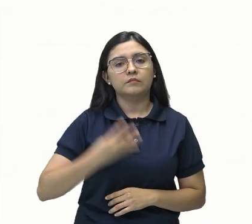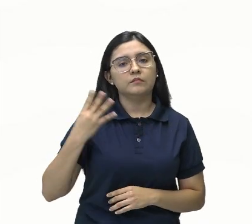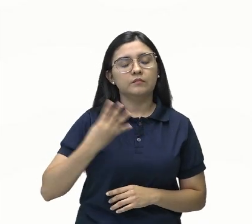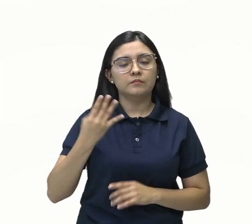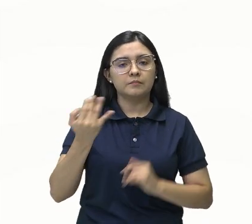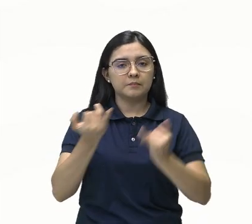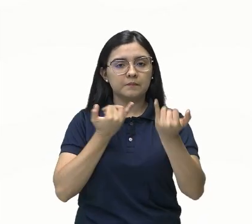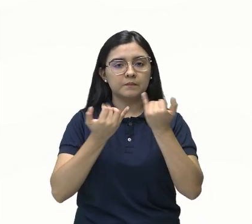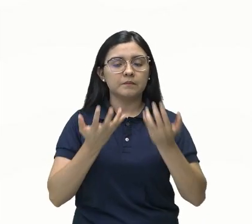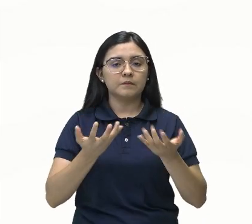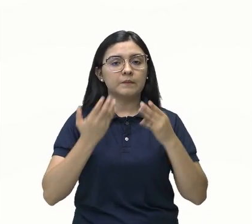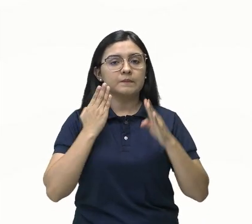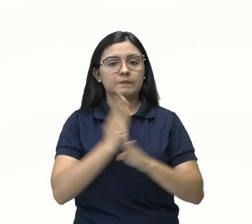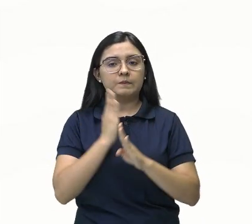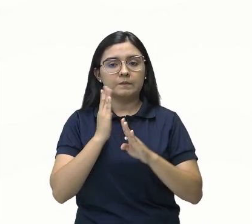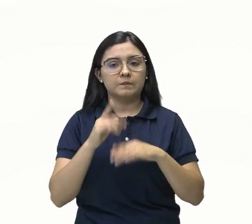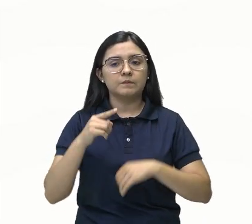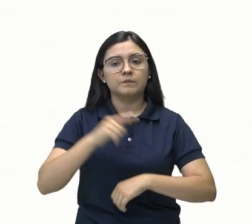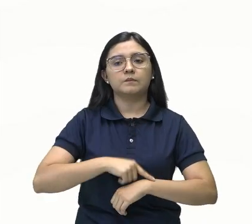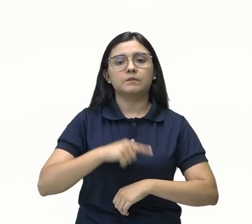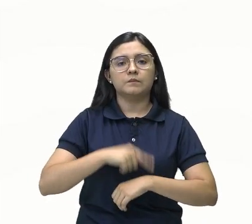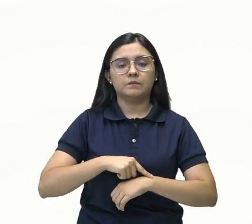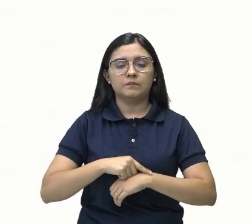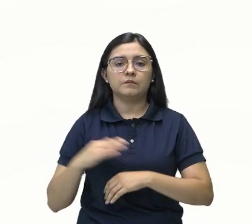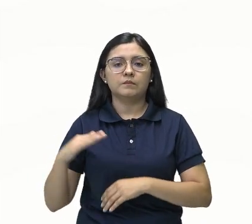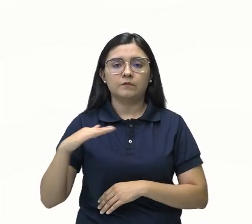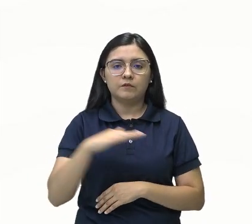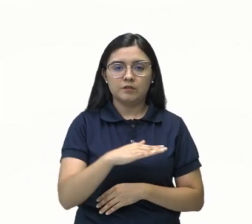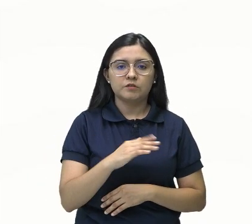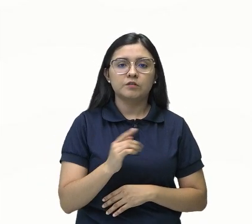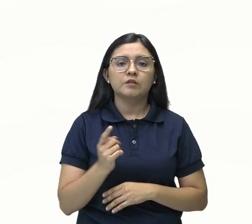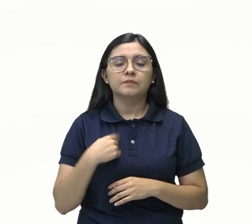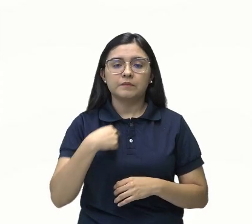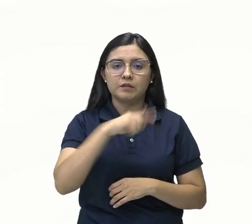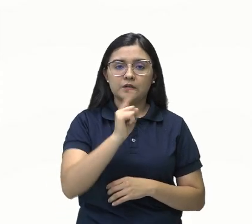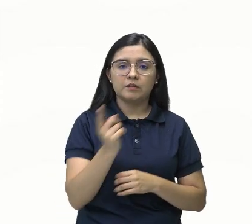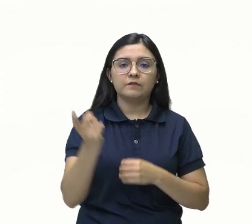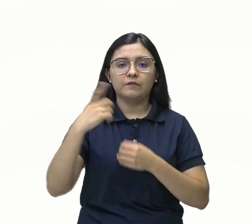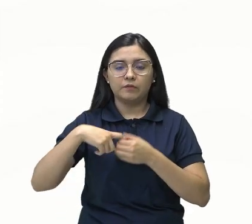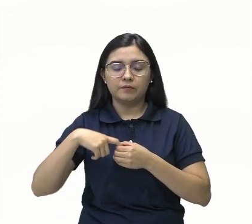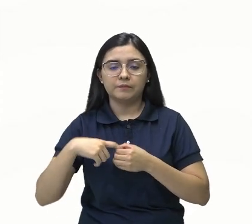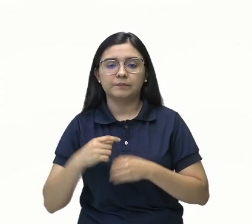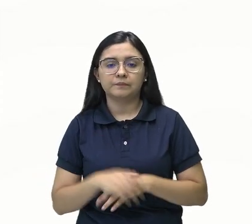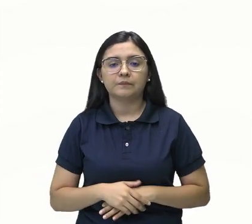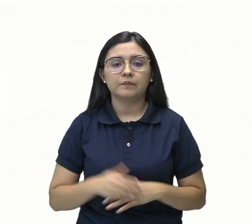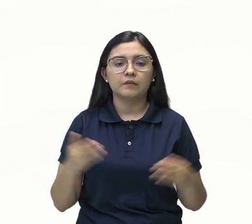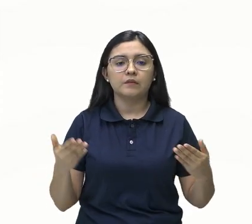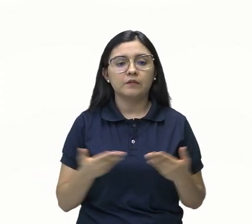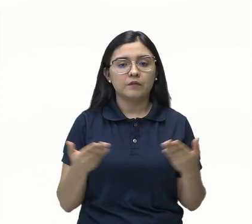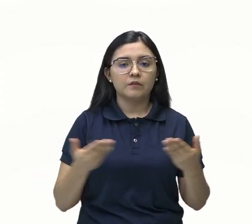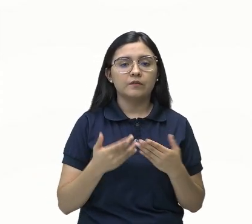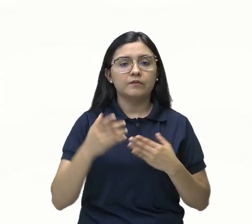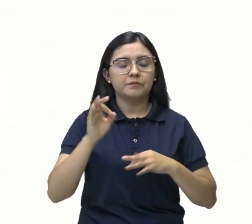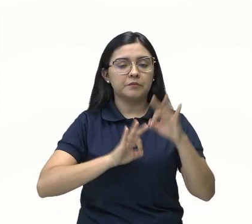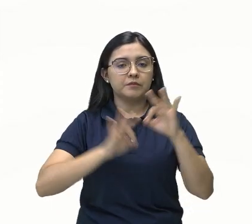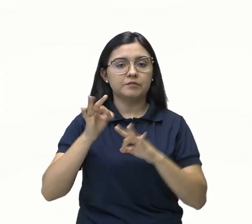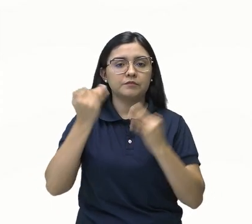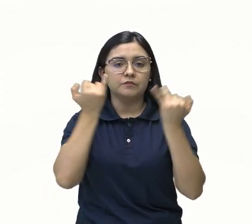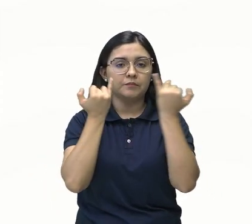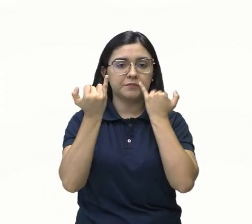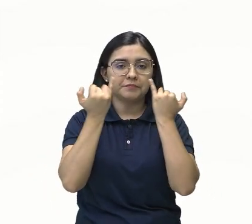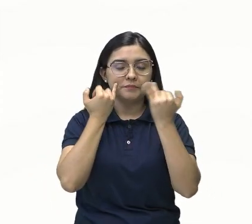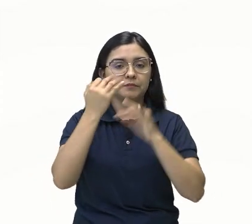quer descobrir, né? O tempo de duração dessa viagem. Então, vamos começar organizando as nossas informações,